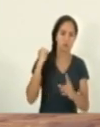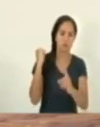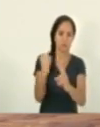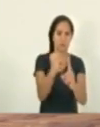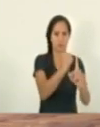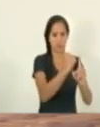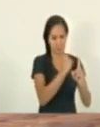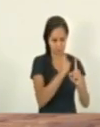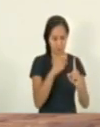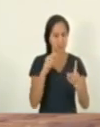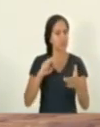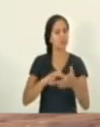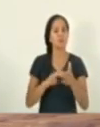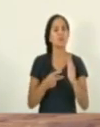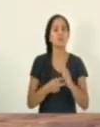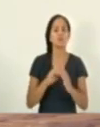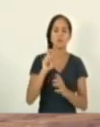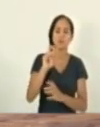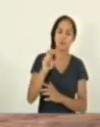quantidade corresponde a